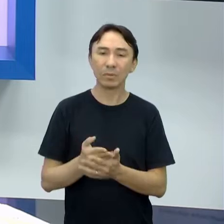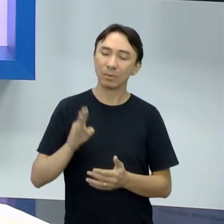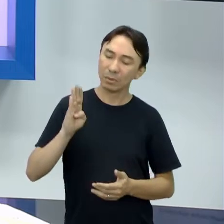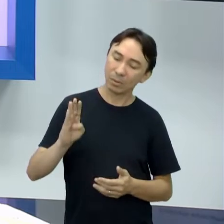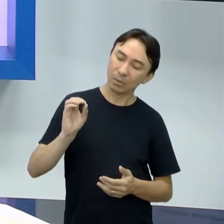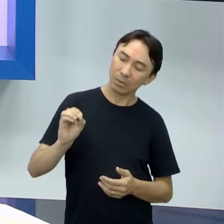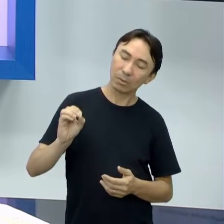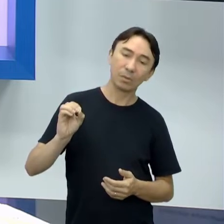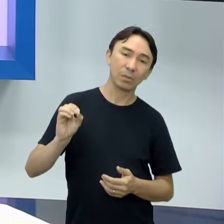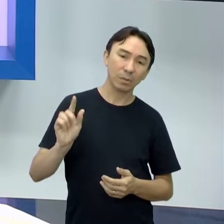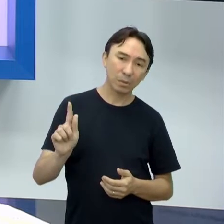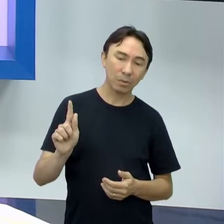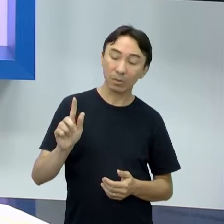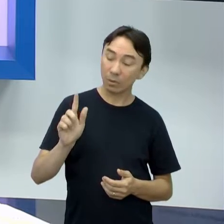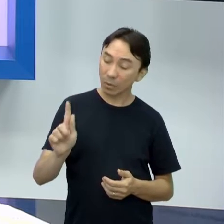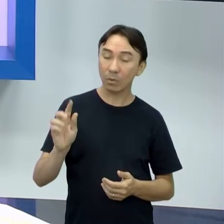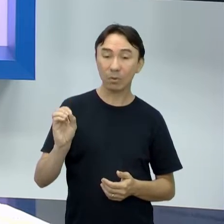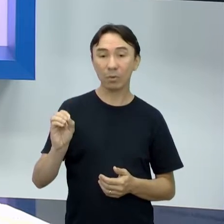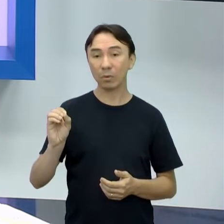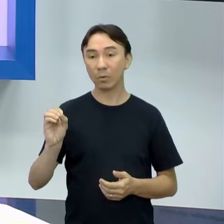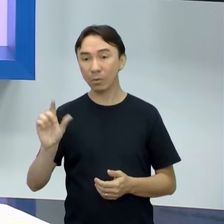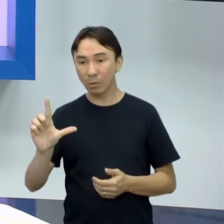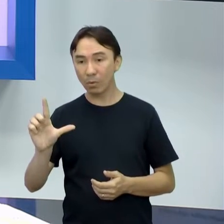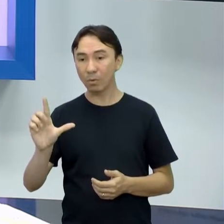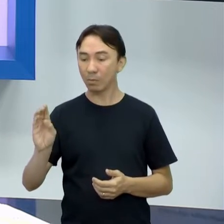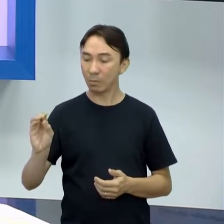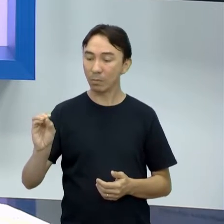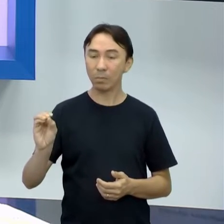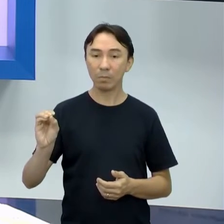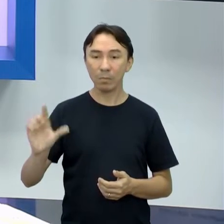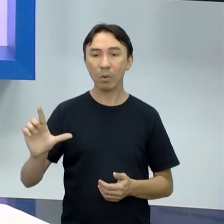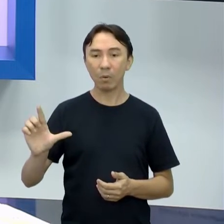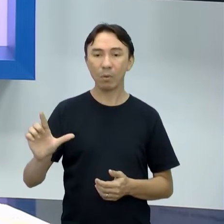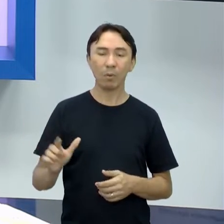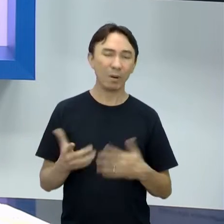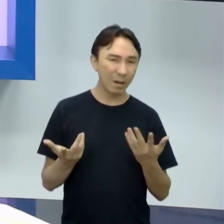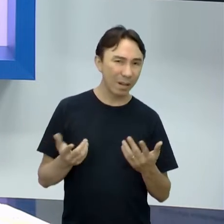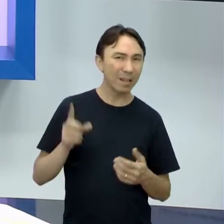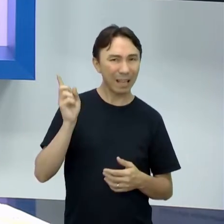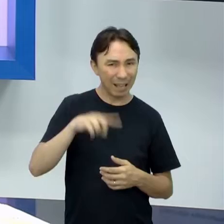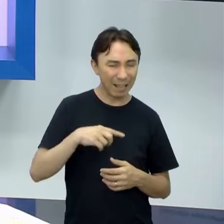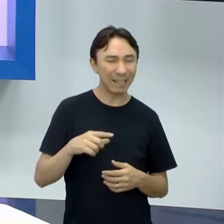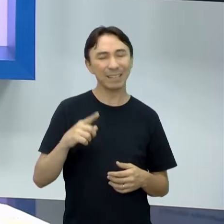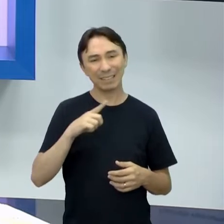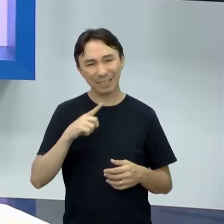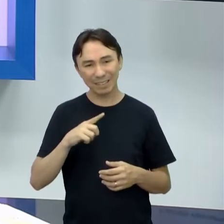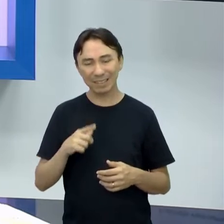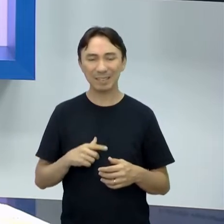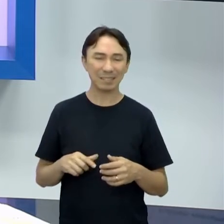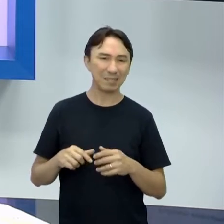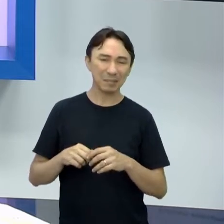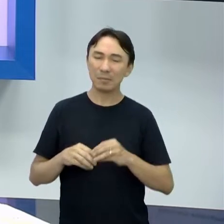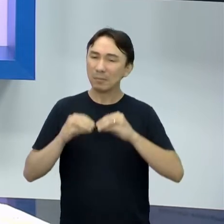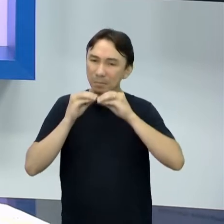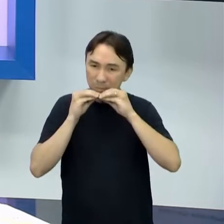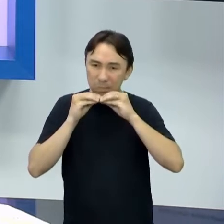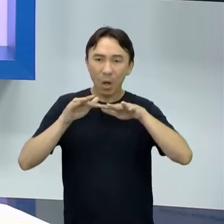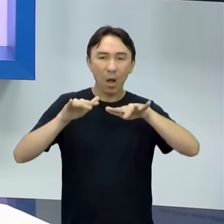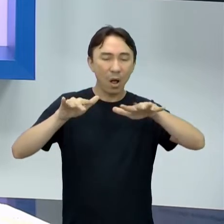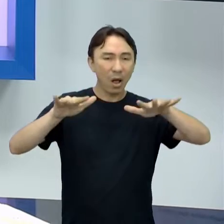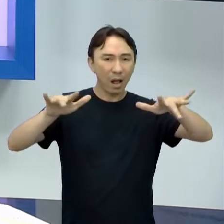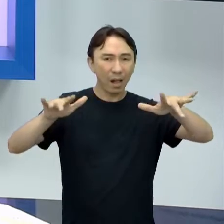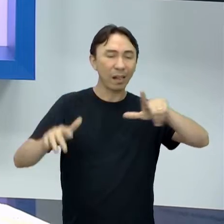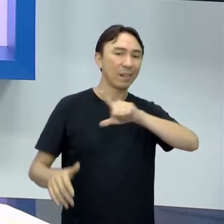aí nos meios de comunicação? Em relação a esse observatório de imprensa que deve ser feito, eles retratam